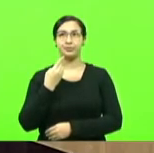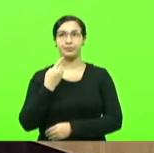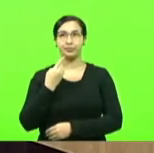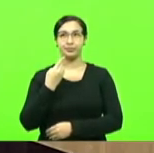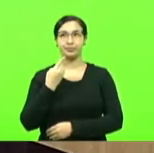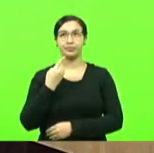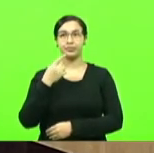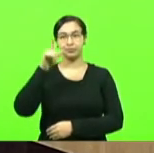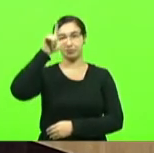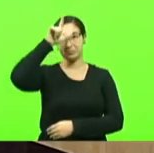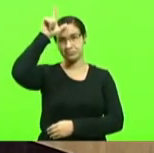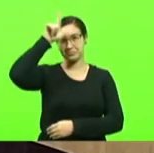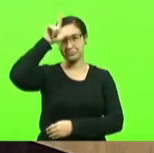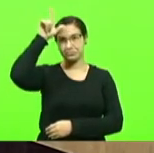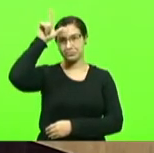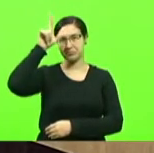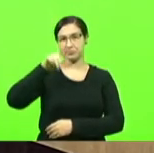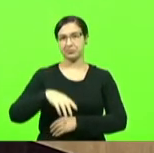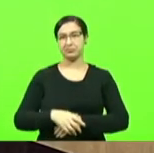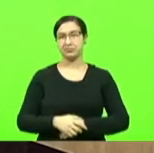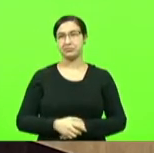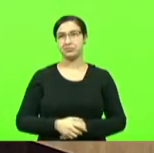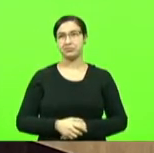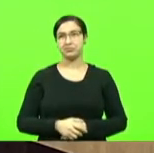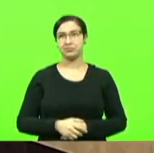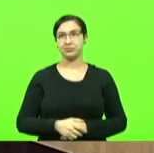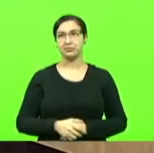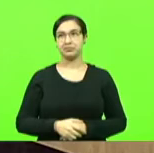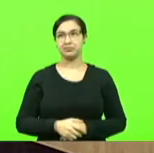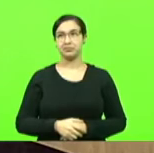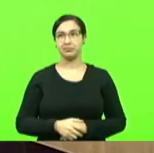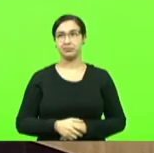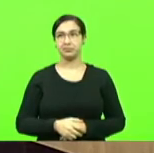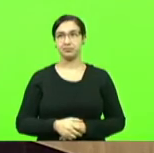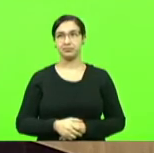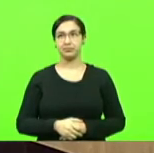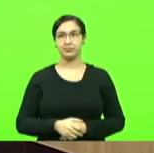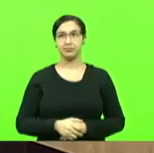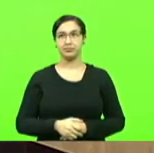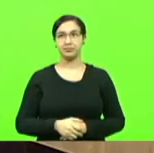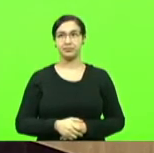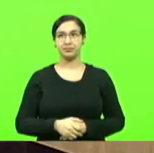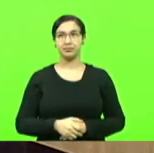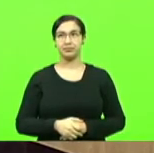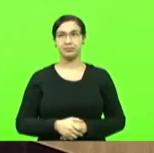do Sargento Lima. O Sargento Lima, Vossa Excelência manifestou quanto ao voto?